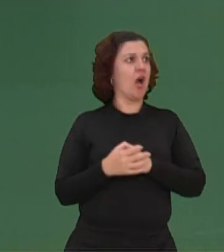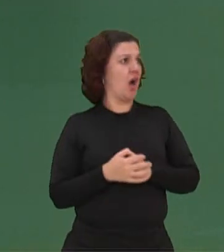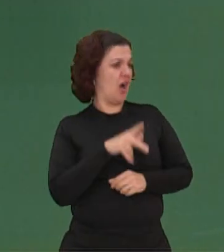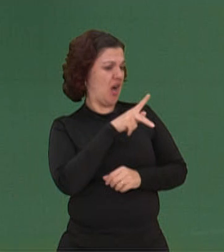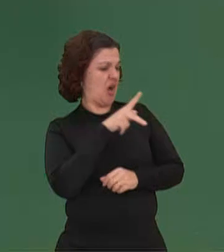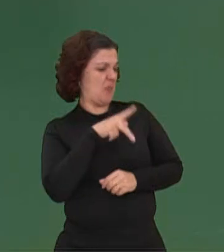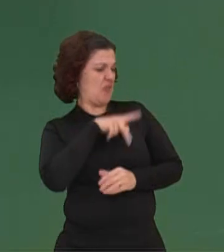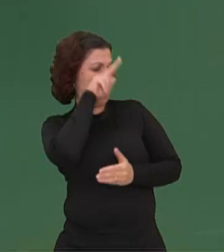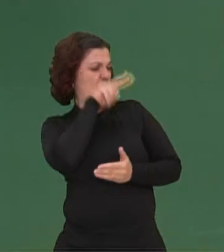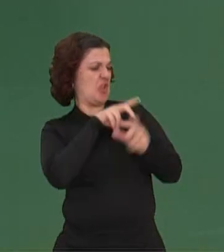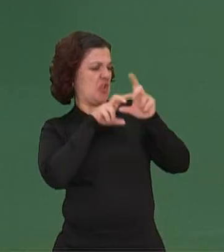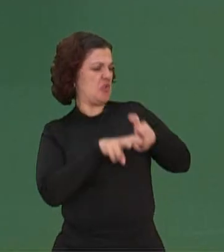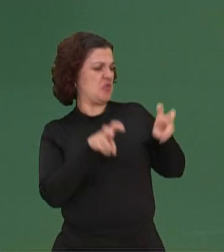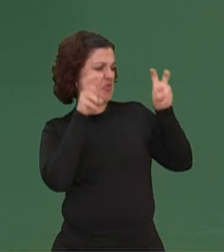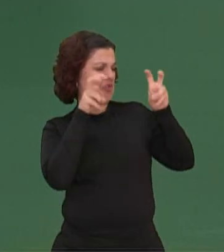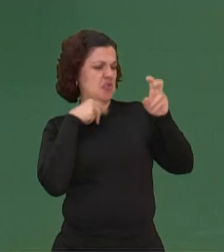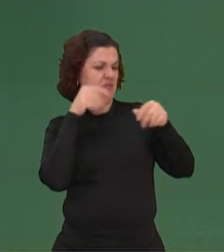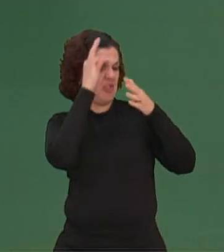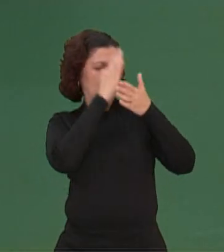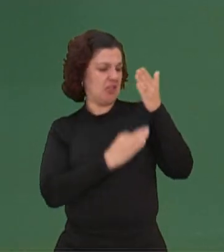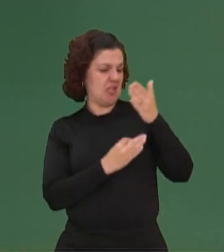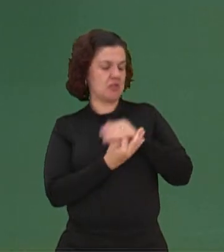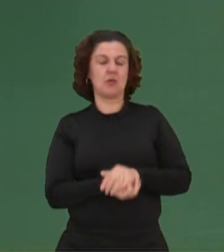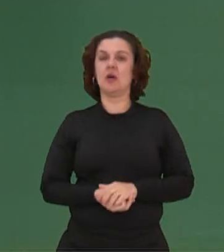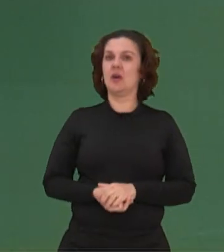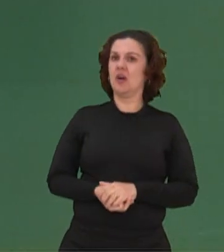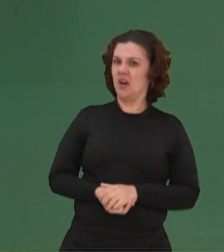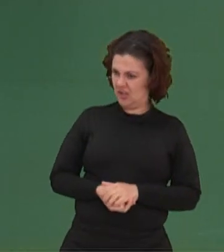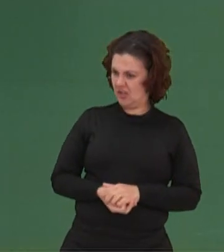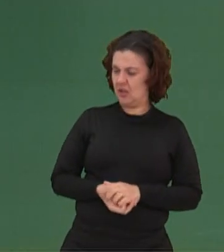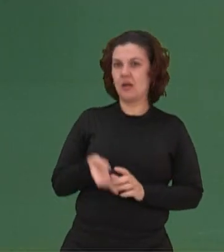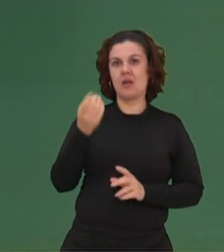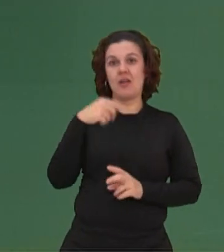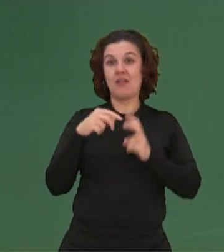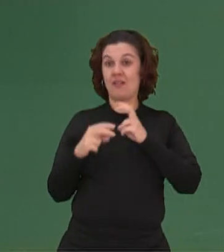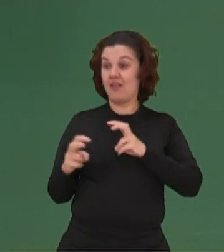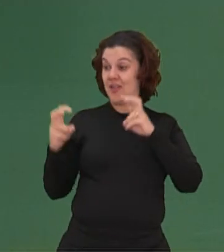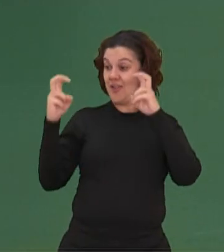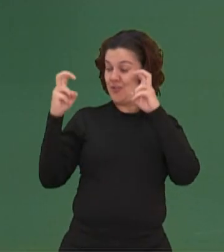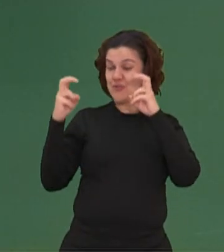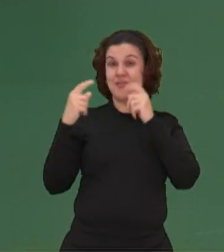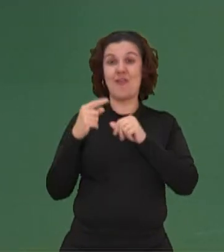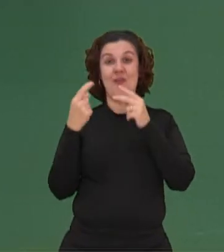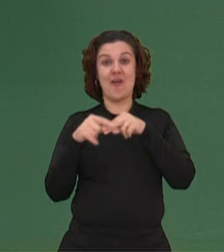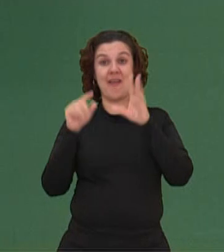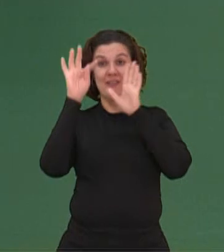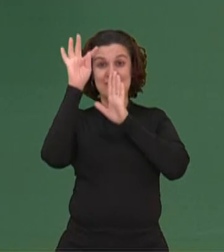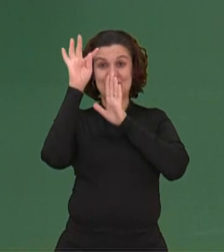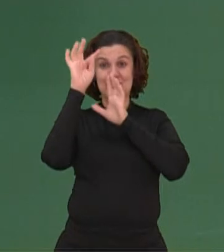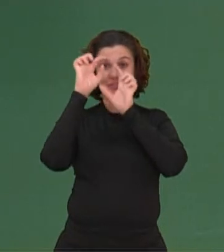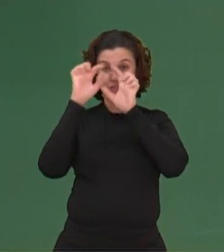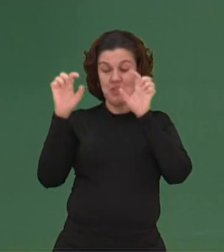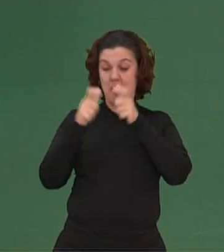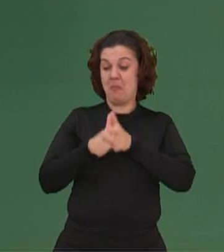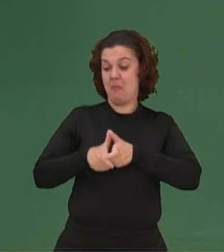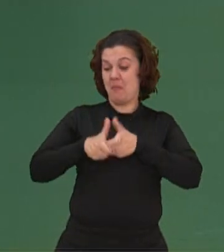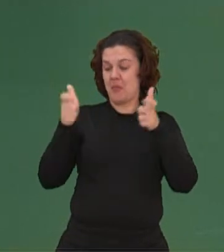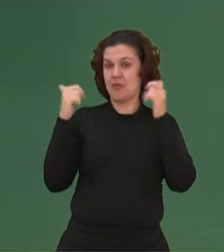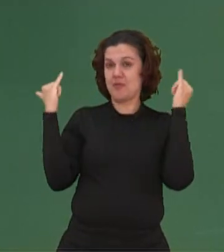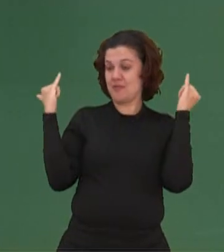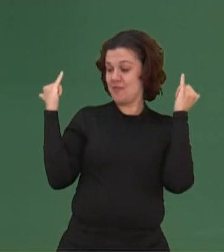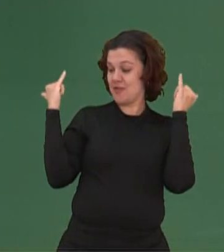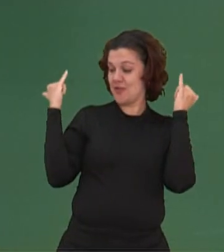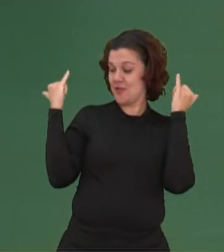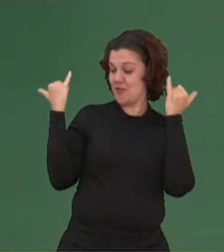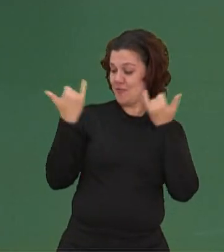professor, eu nem leio o título, eu vou direto para o texto. Ei, é no enunciado, é no título, que boa parte da informação